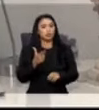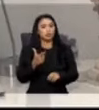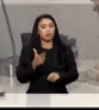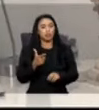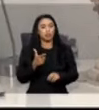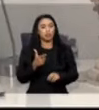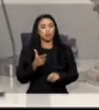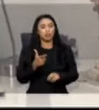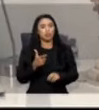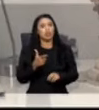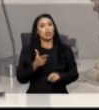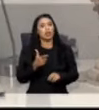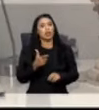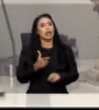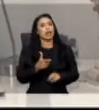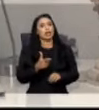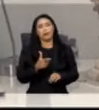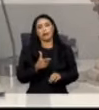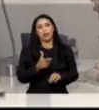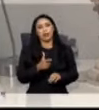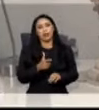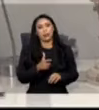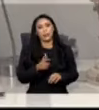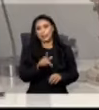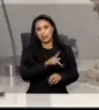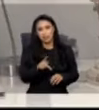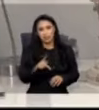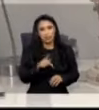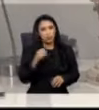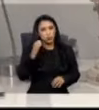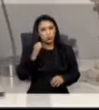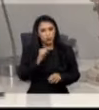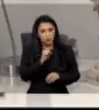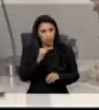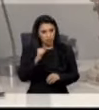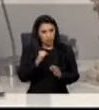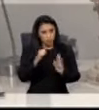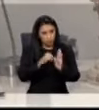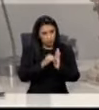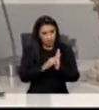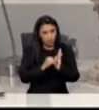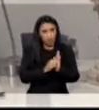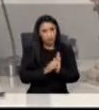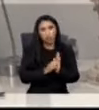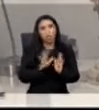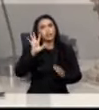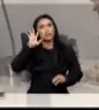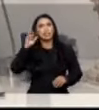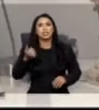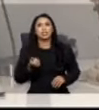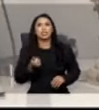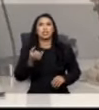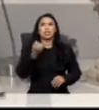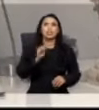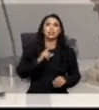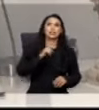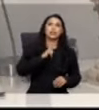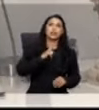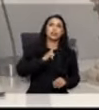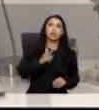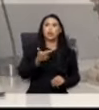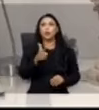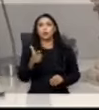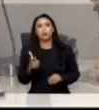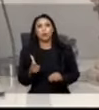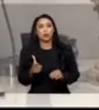presidente do Senado a discricionariedade para instaurar ou não a CPI, que se trata de uma